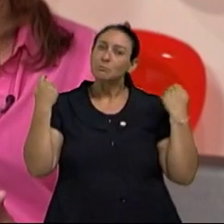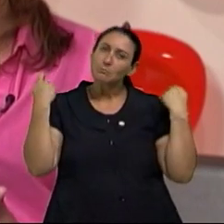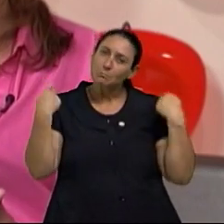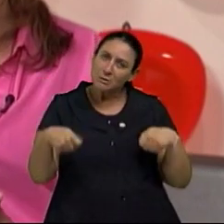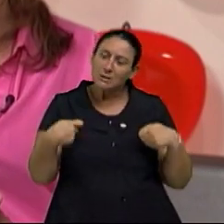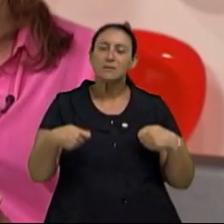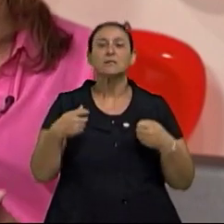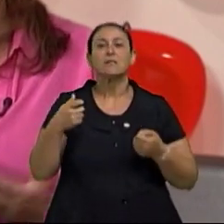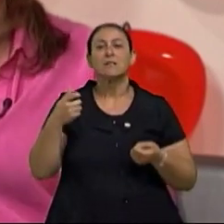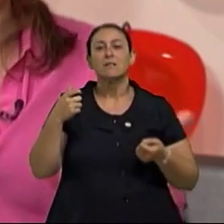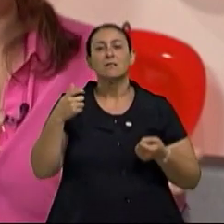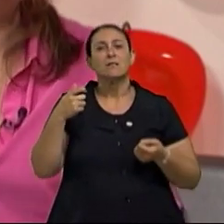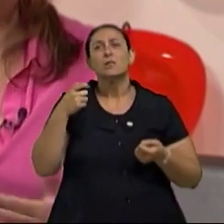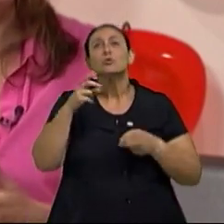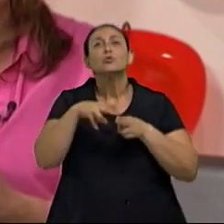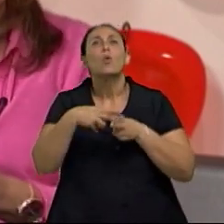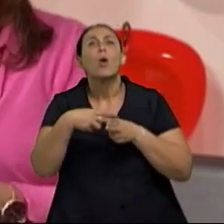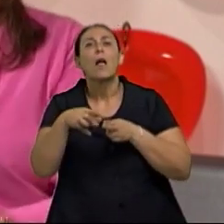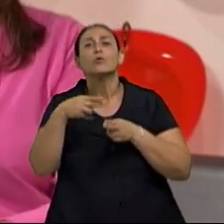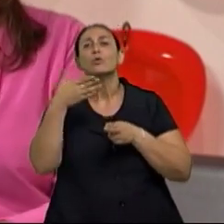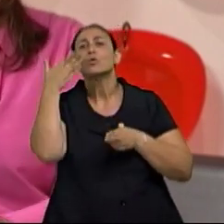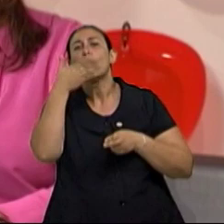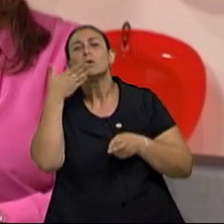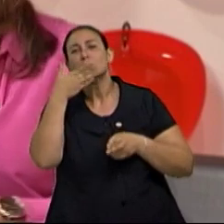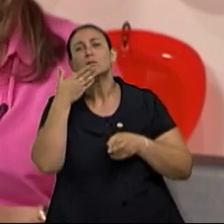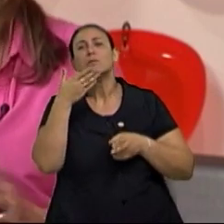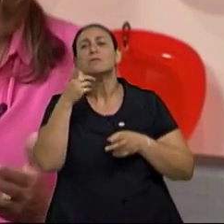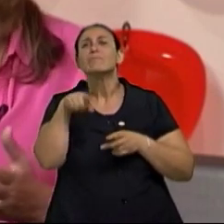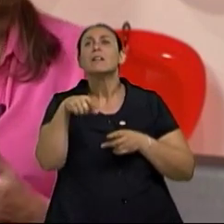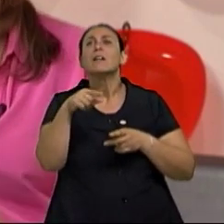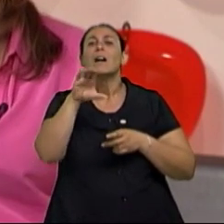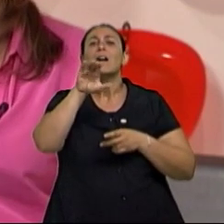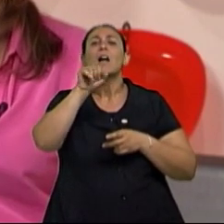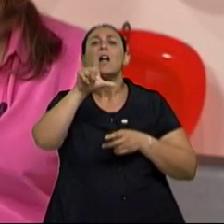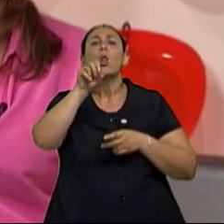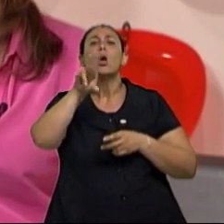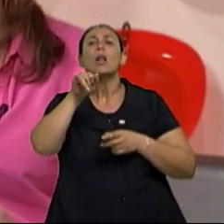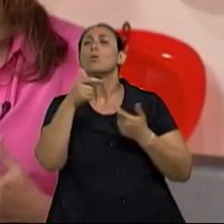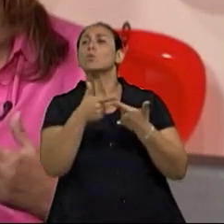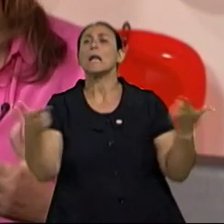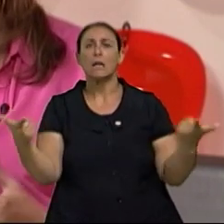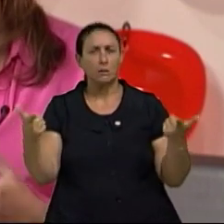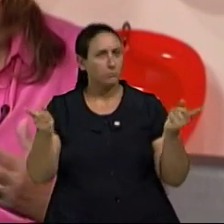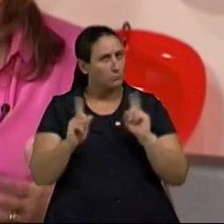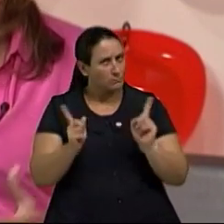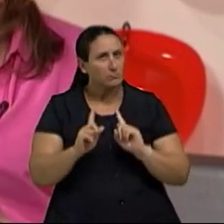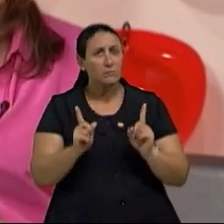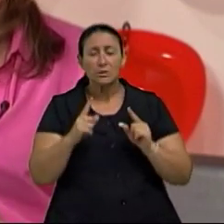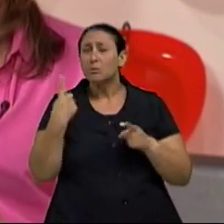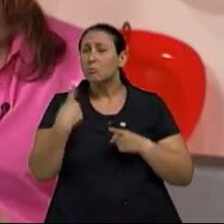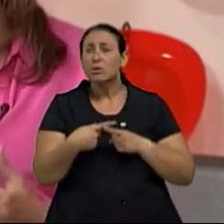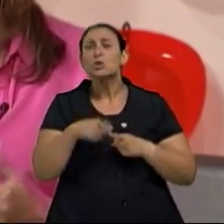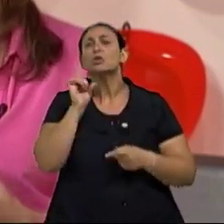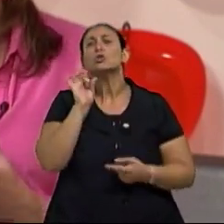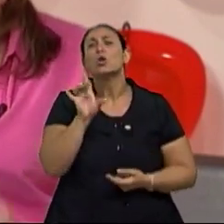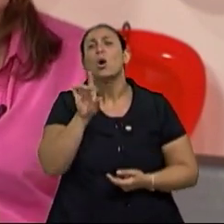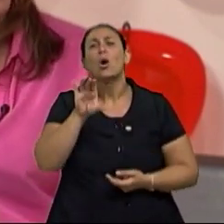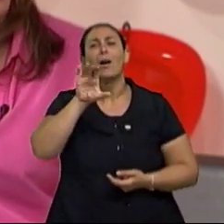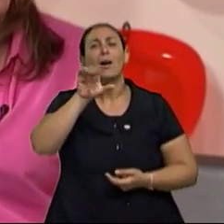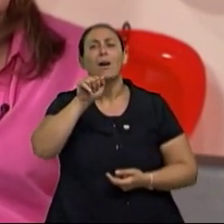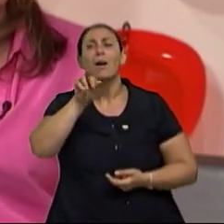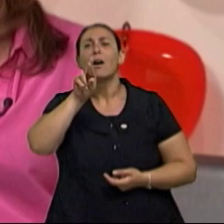chocolate, que não seja um doce com calorias vazias. O que a gente diz calorias vazias? Entendi. Só tem carboidrato, só